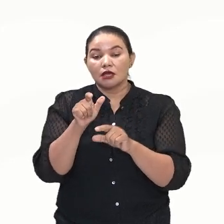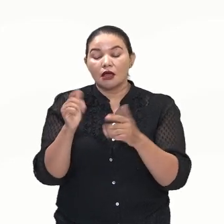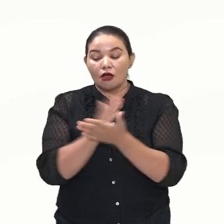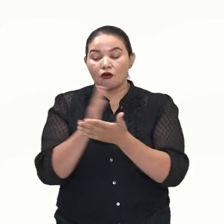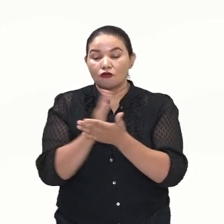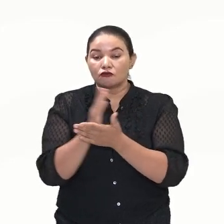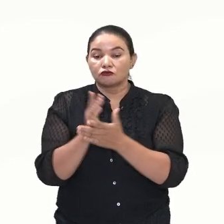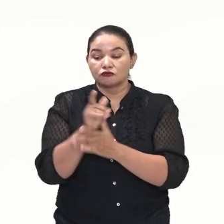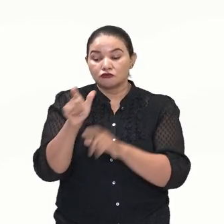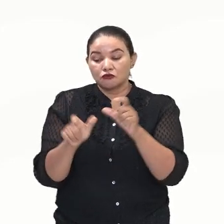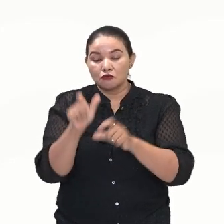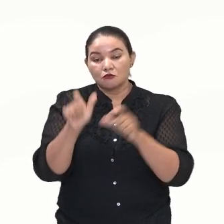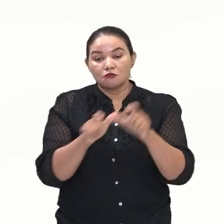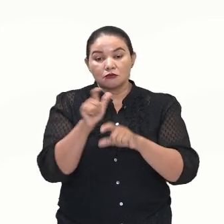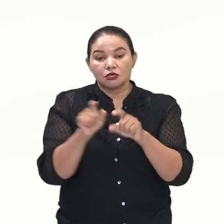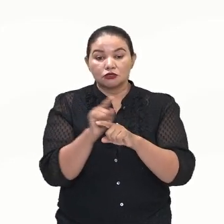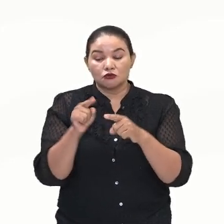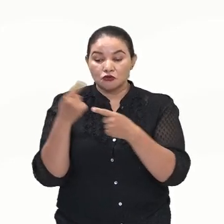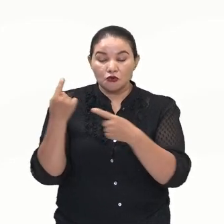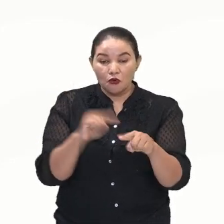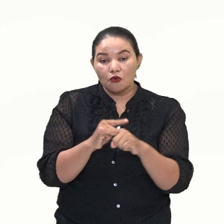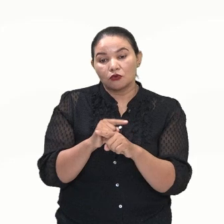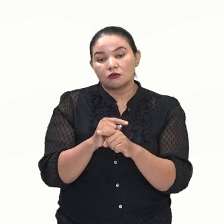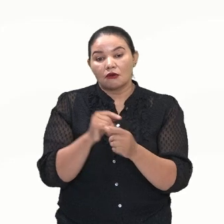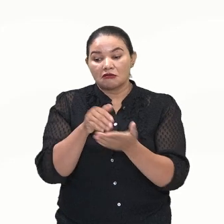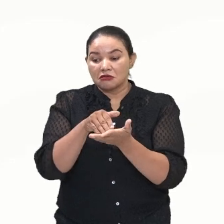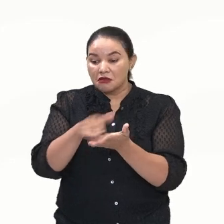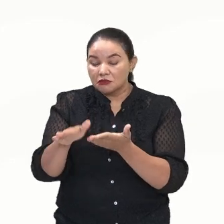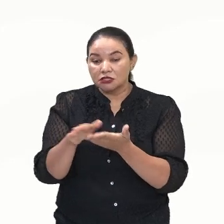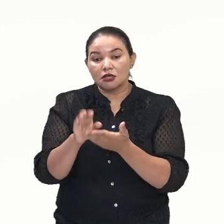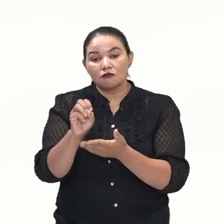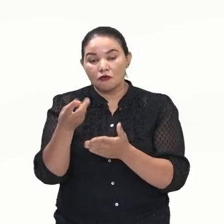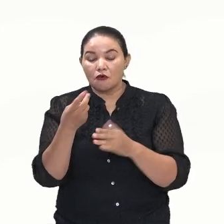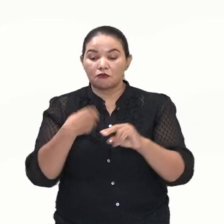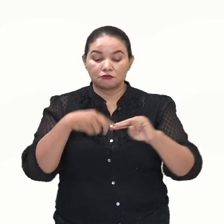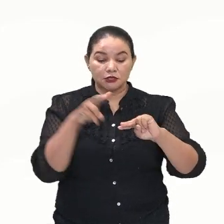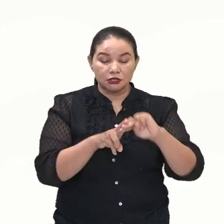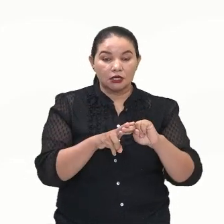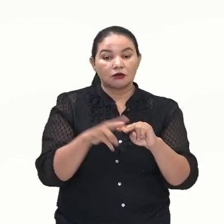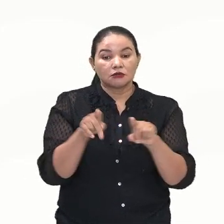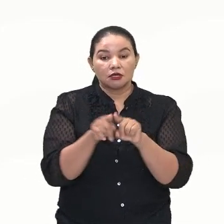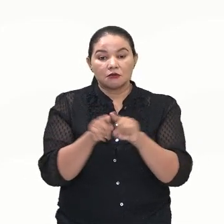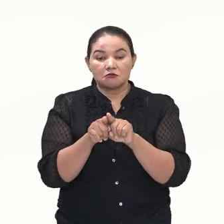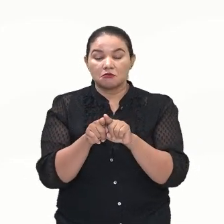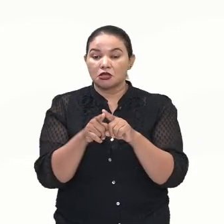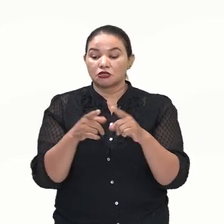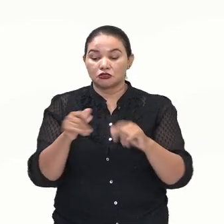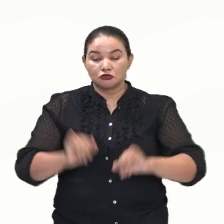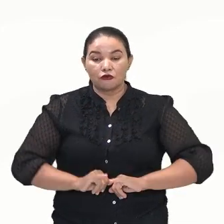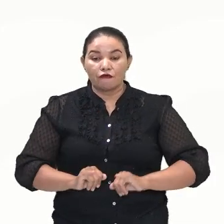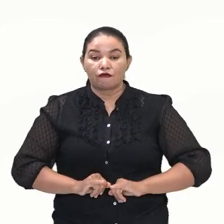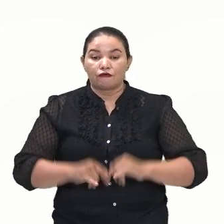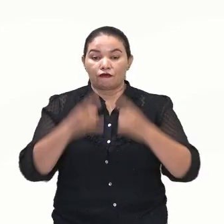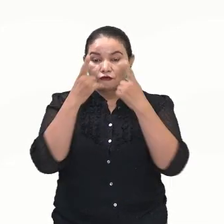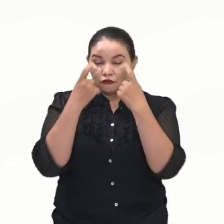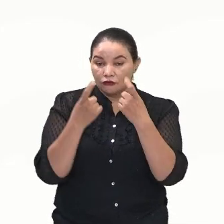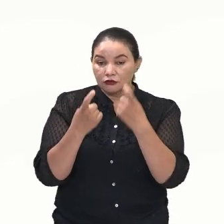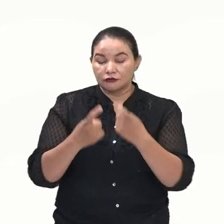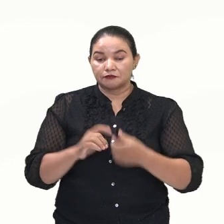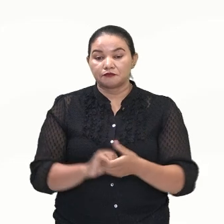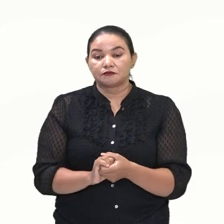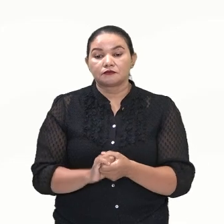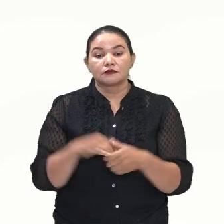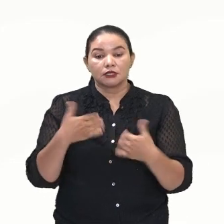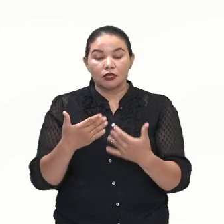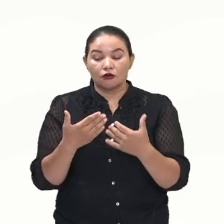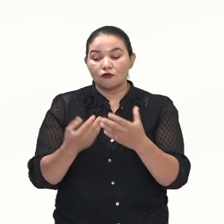enfrentavam represálias, como demissões, prisões e violência. Então a gente vai ter aqui a gênese